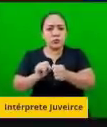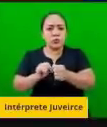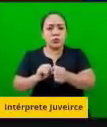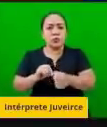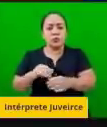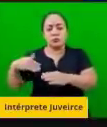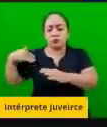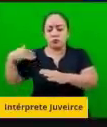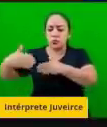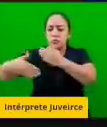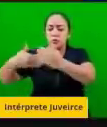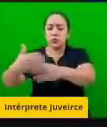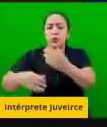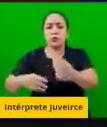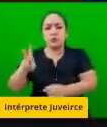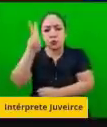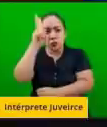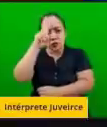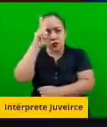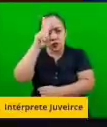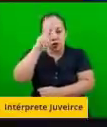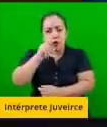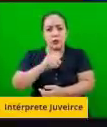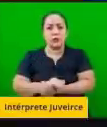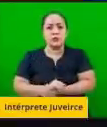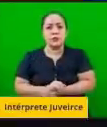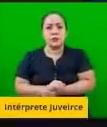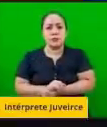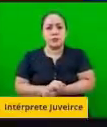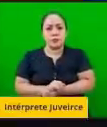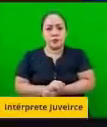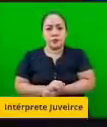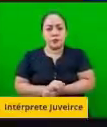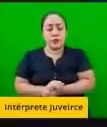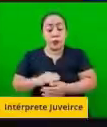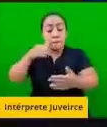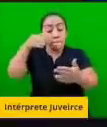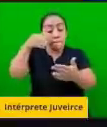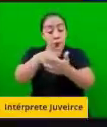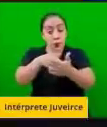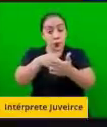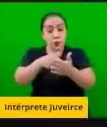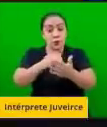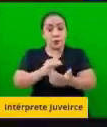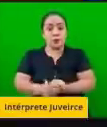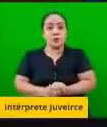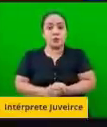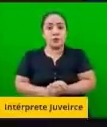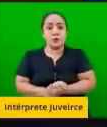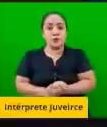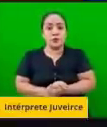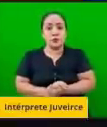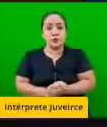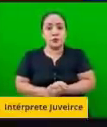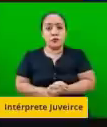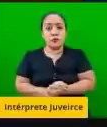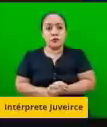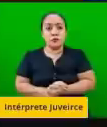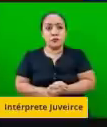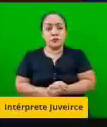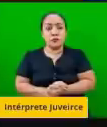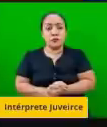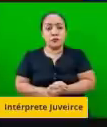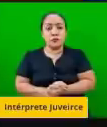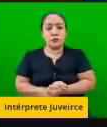de localização do documento histórico. E, por último, um último comando seria o comando